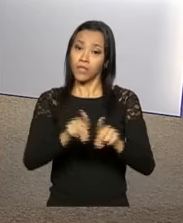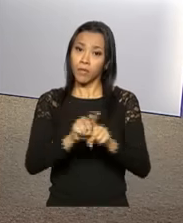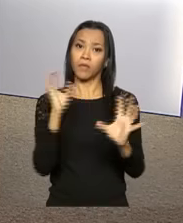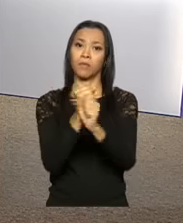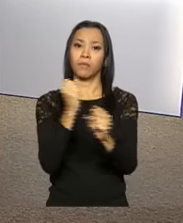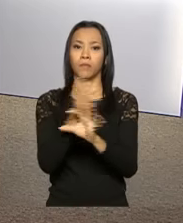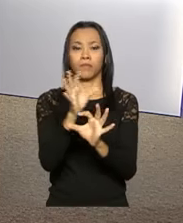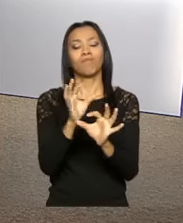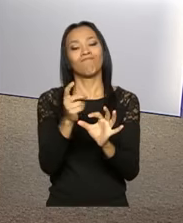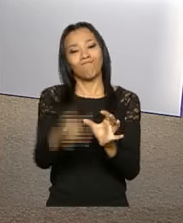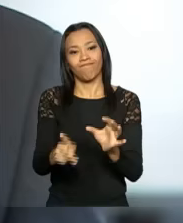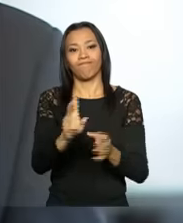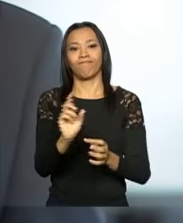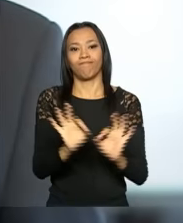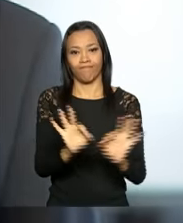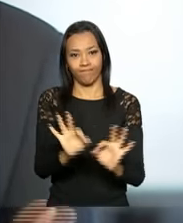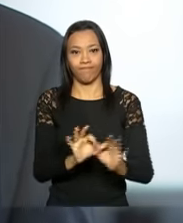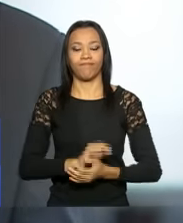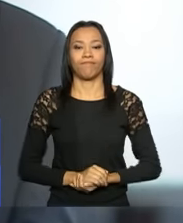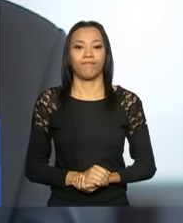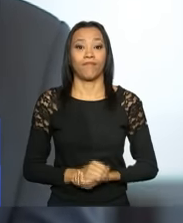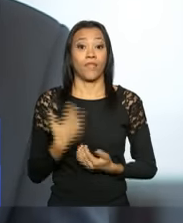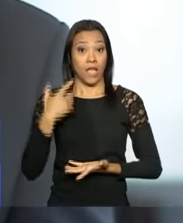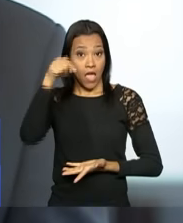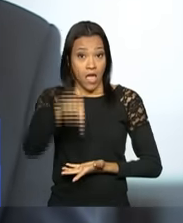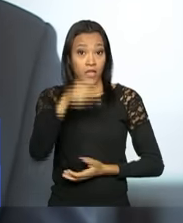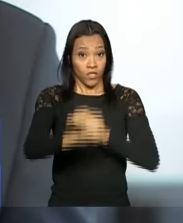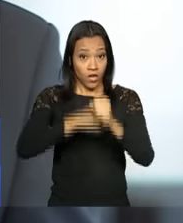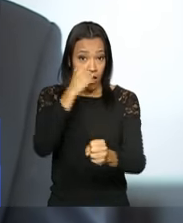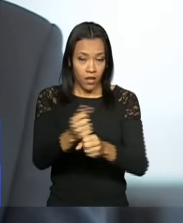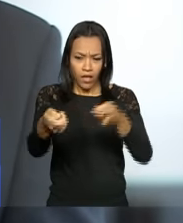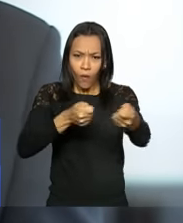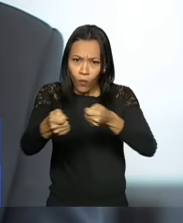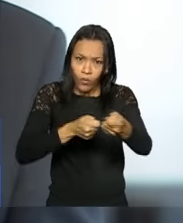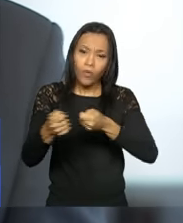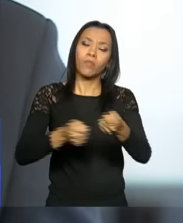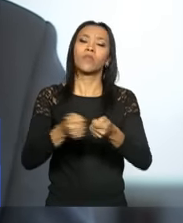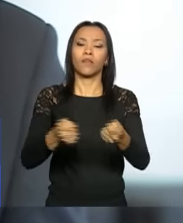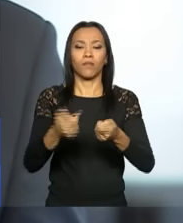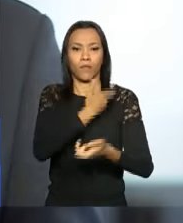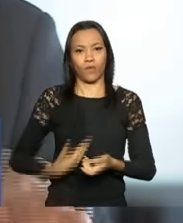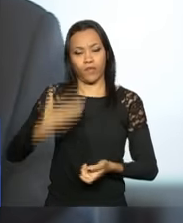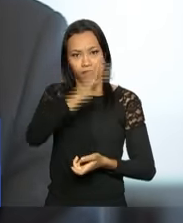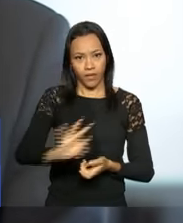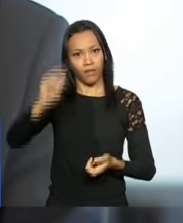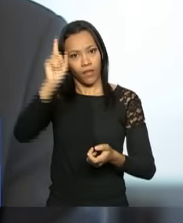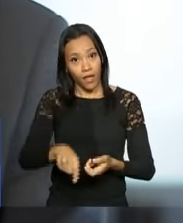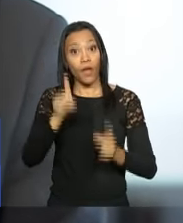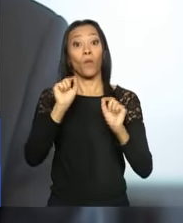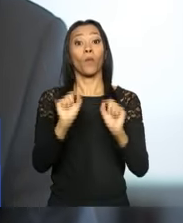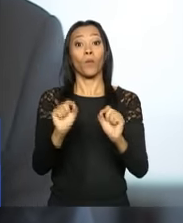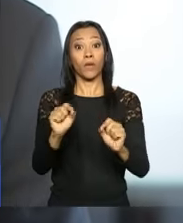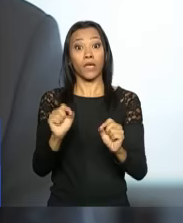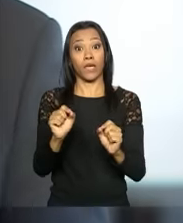Valdi Simão neste ano contingenciamento previsto para o governo federal que é o um congelamento